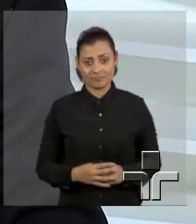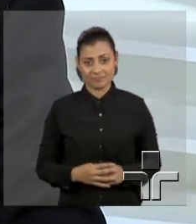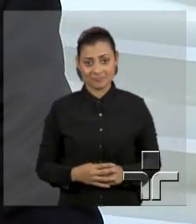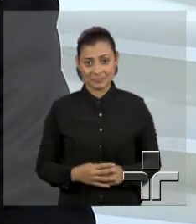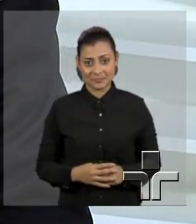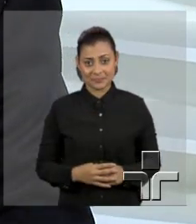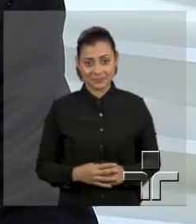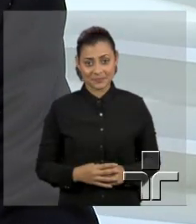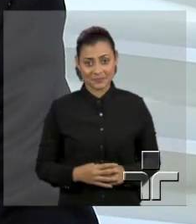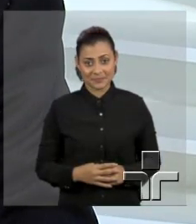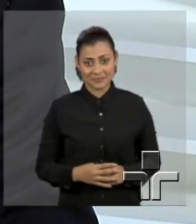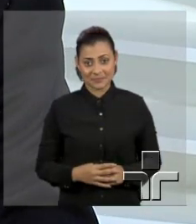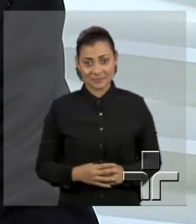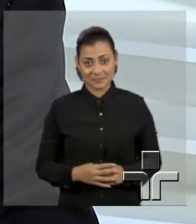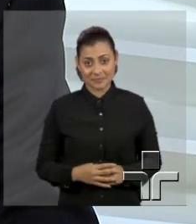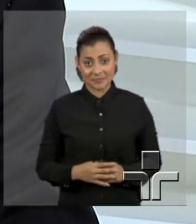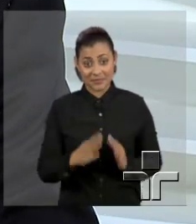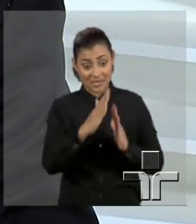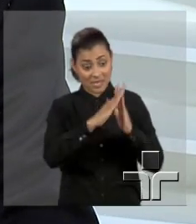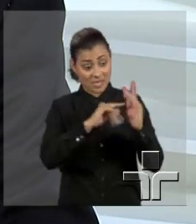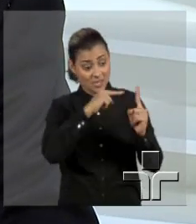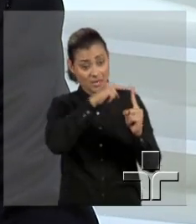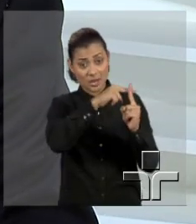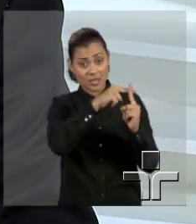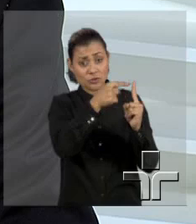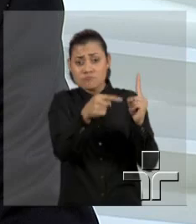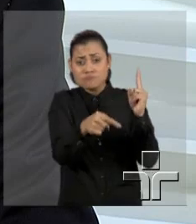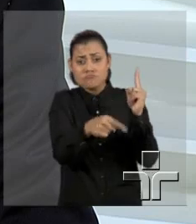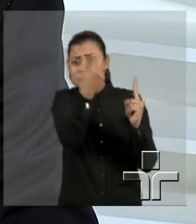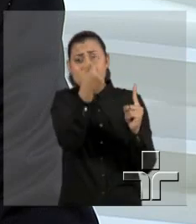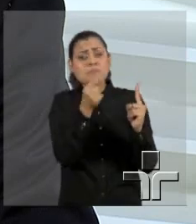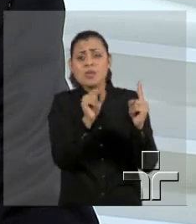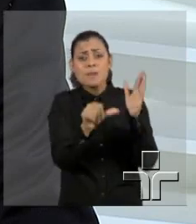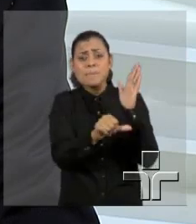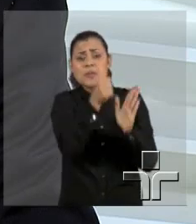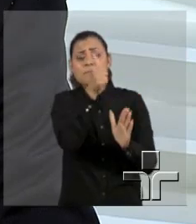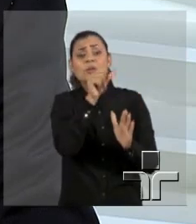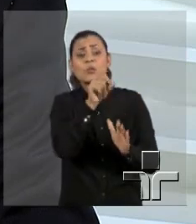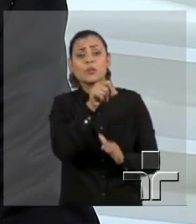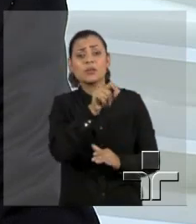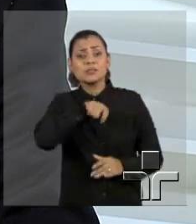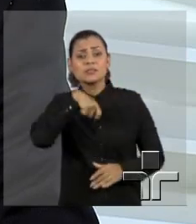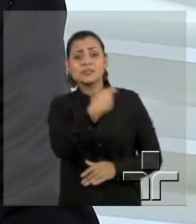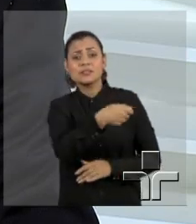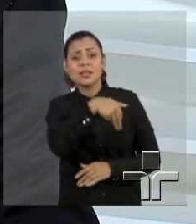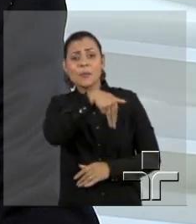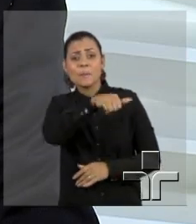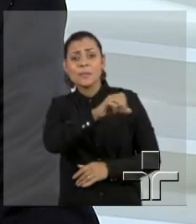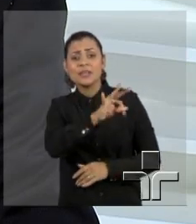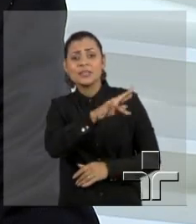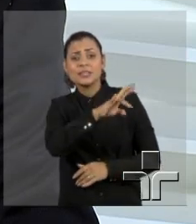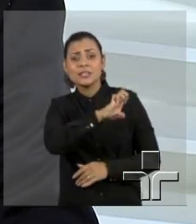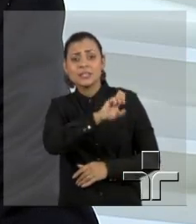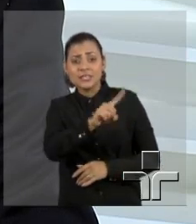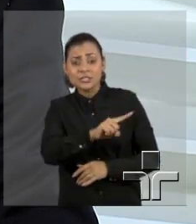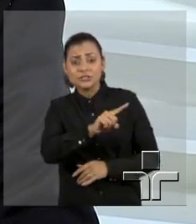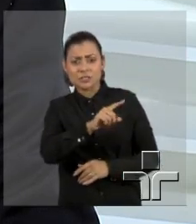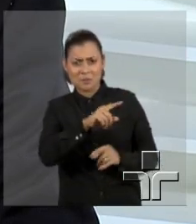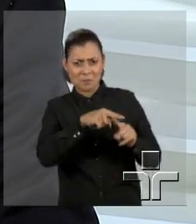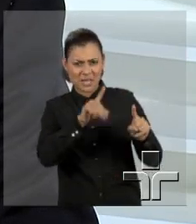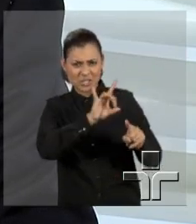Chamavam a primeira igreja de matriz. Não matriz dos seios fartos de